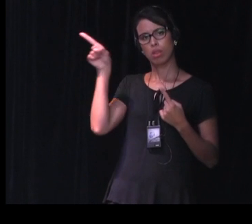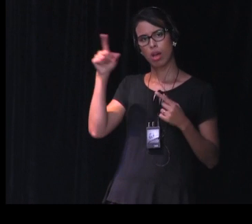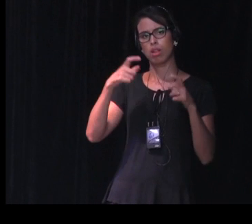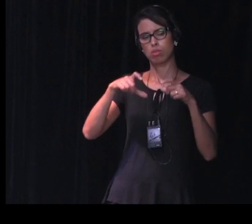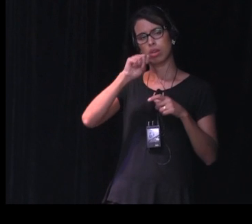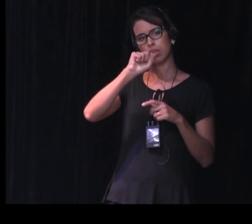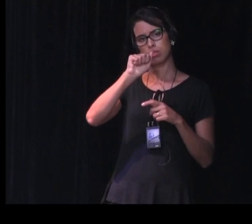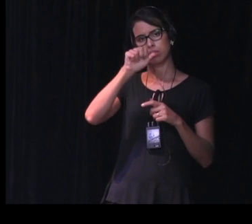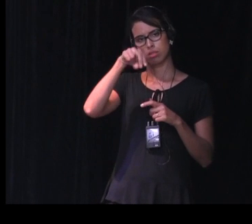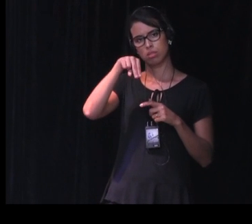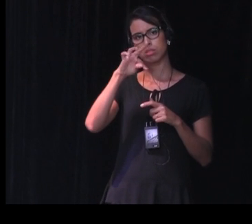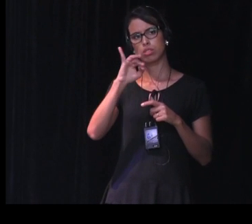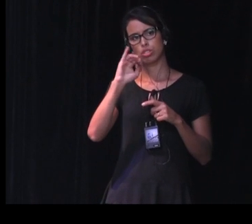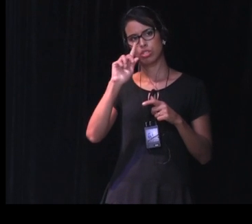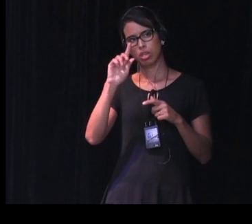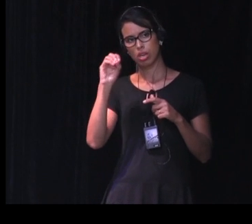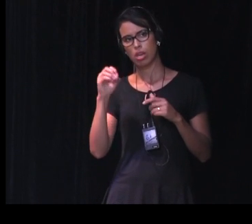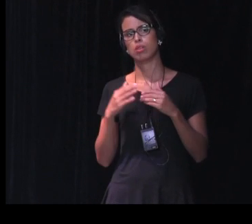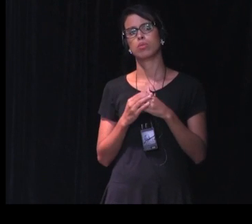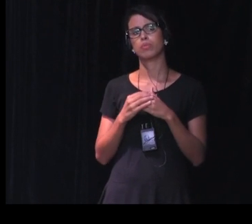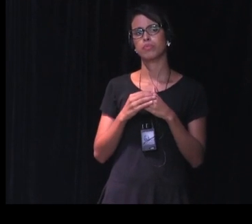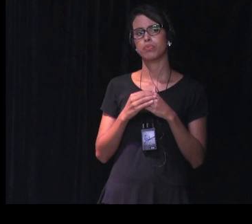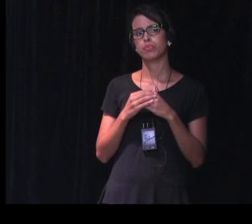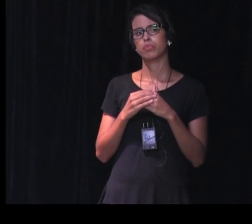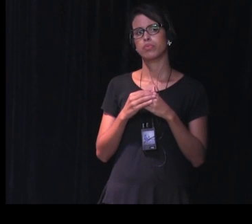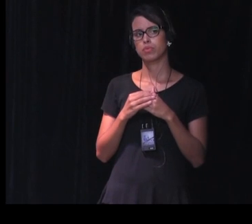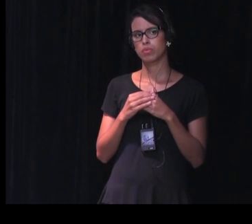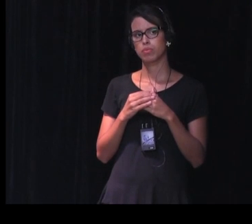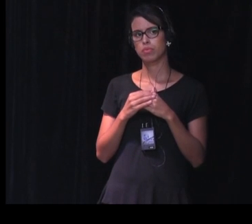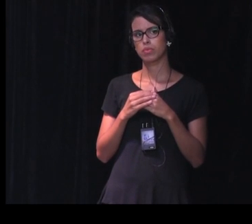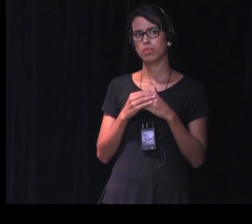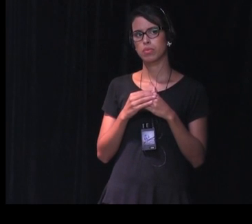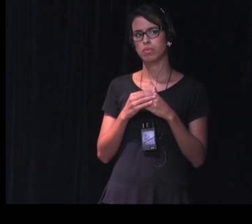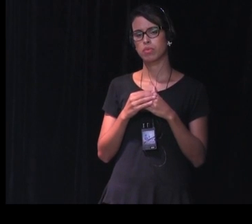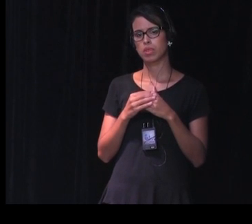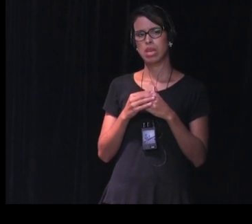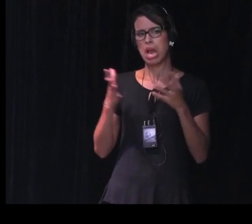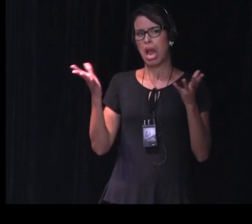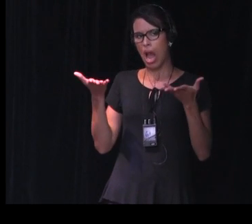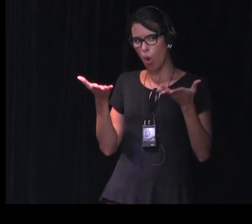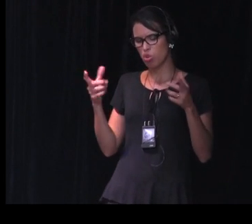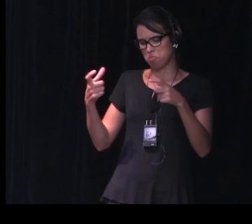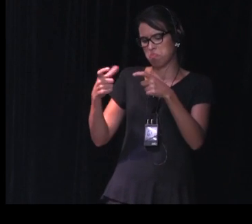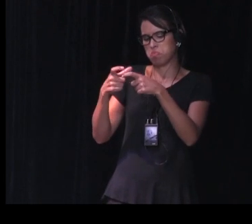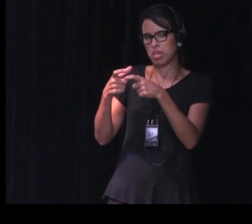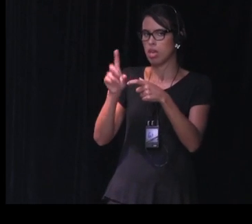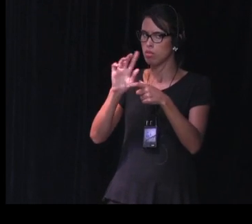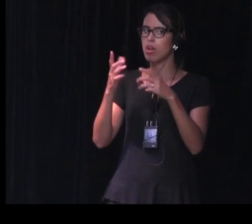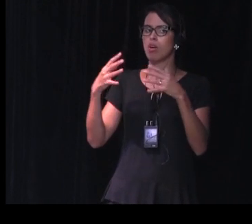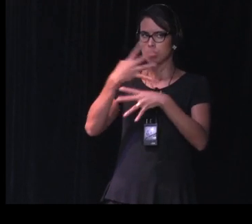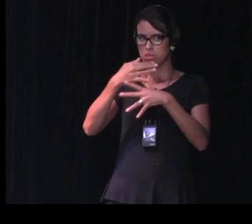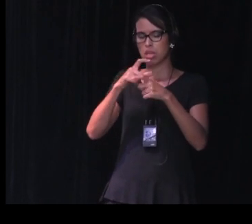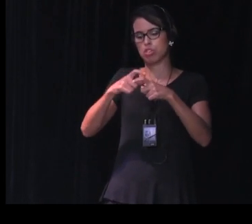A Quinta Normal em 1910 e Santiago passou a ser, já não é uma aldeia